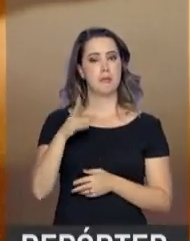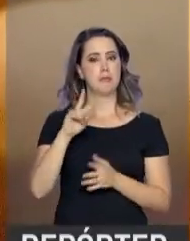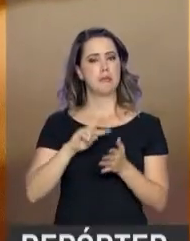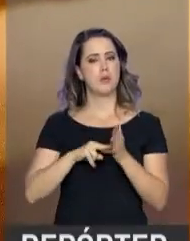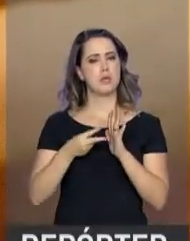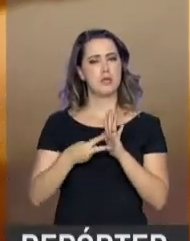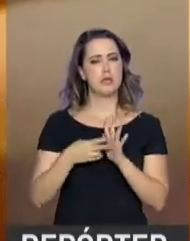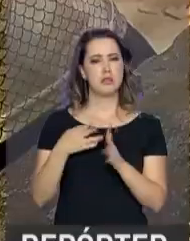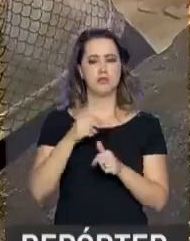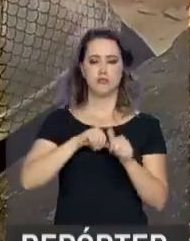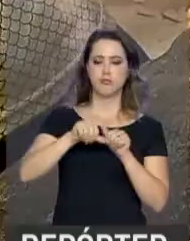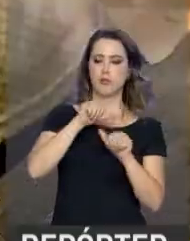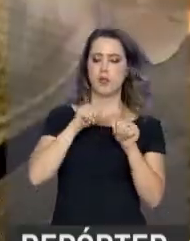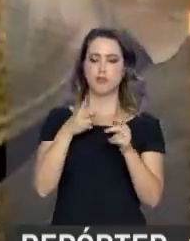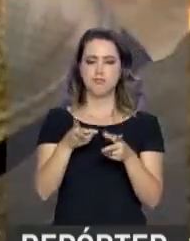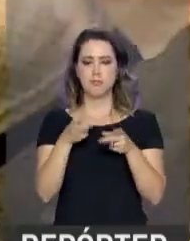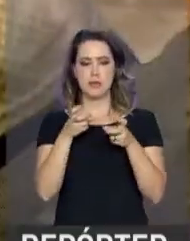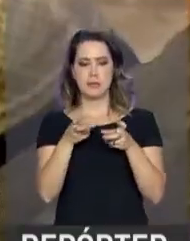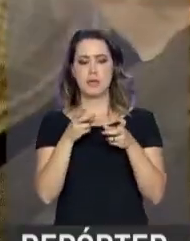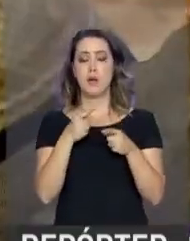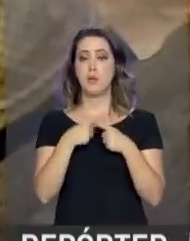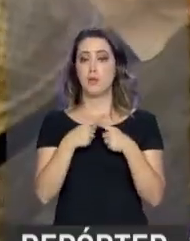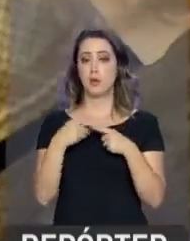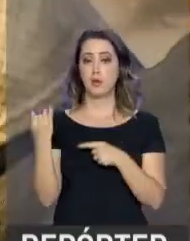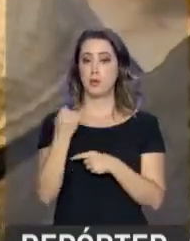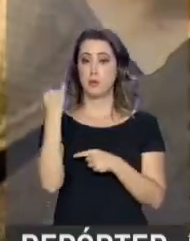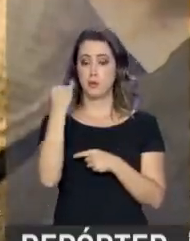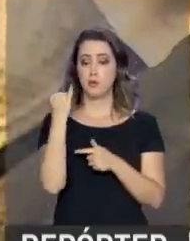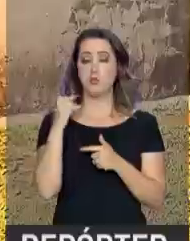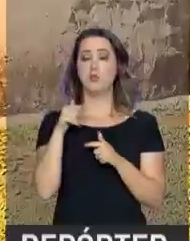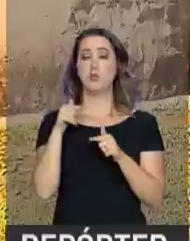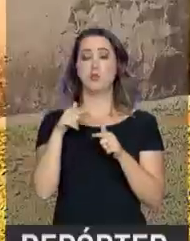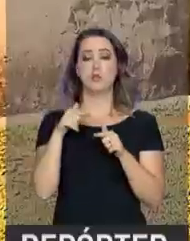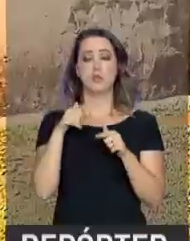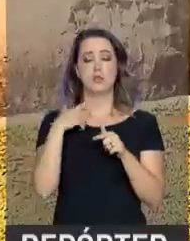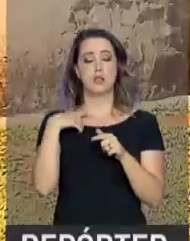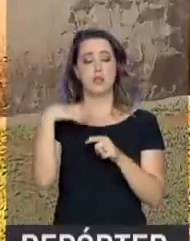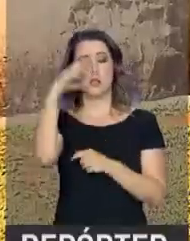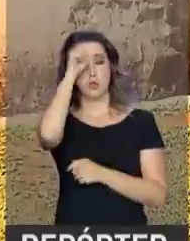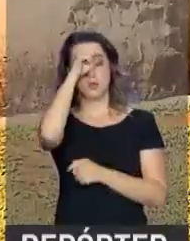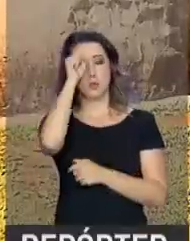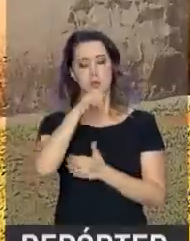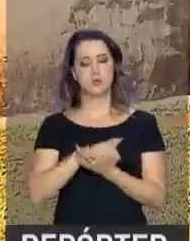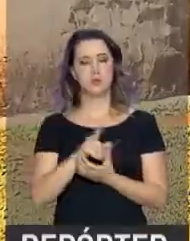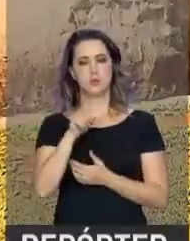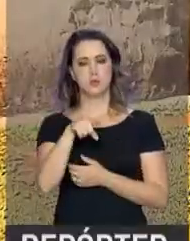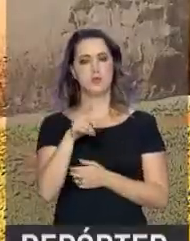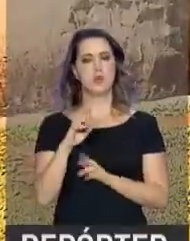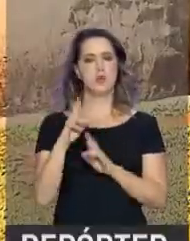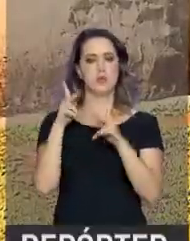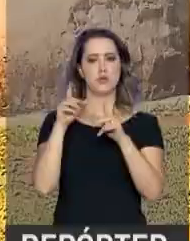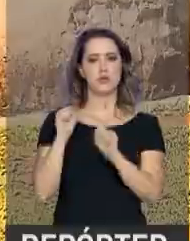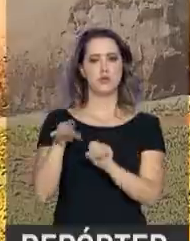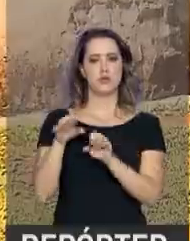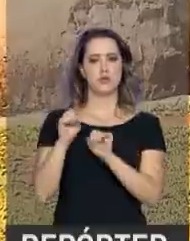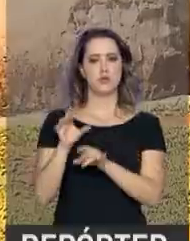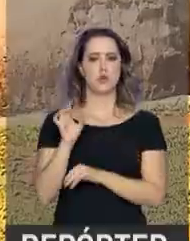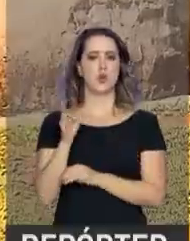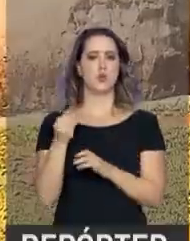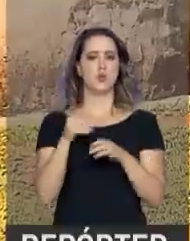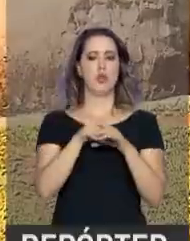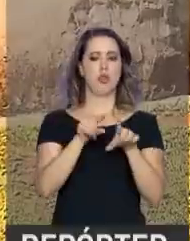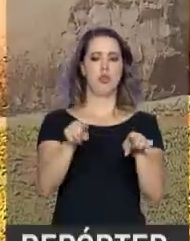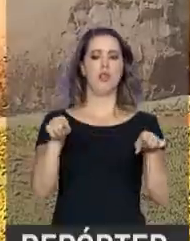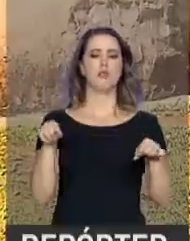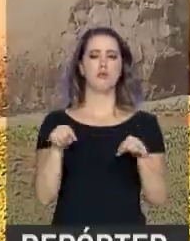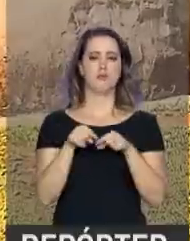do que se aprende já que isso é colocado em prática a maneira diferente na disciplina porque não é só dentro de